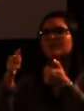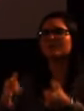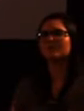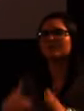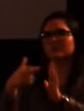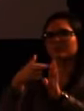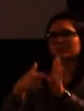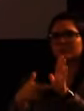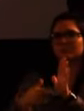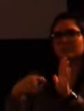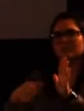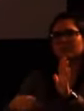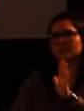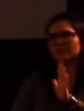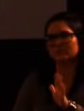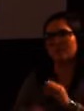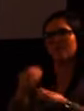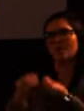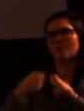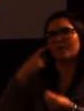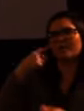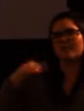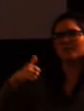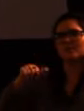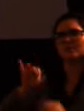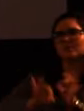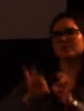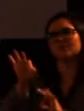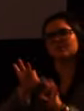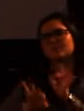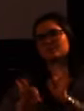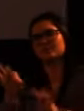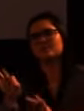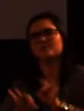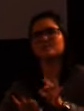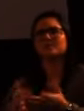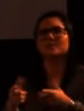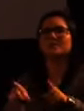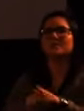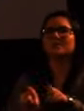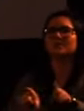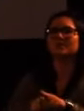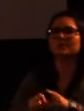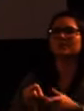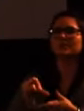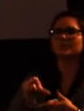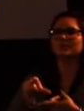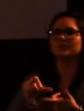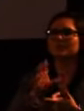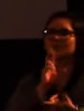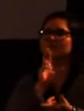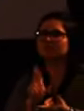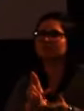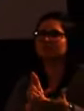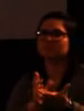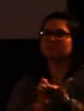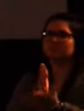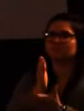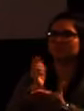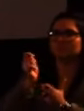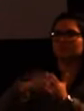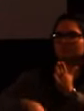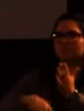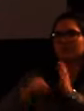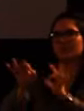alguns indicadores para fins de avaliação de projeto e de definição também de projeto, que é a área